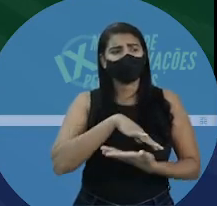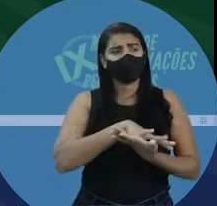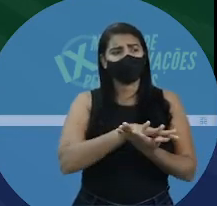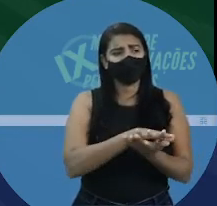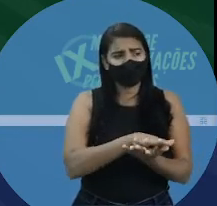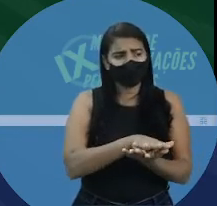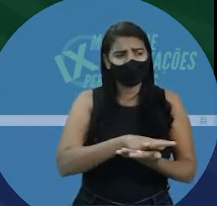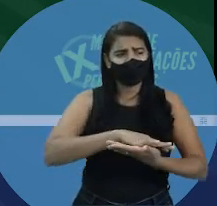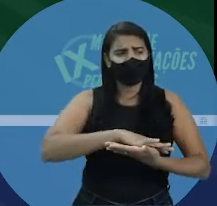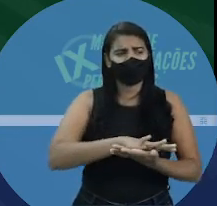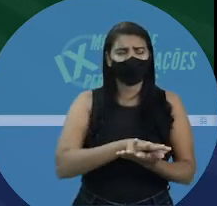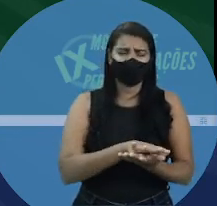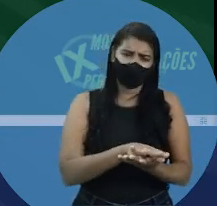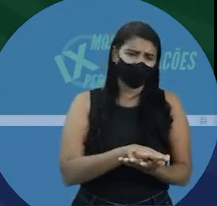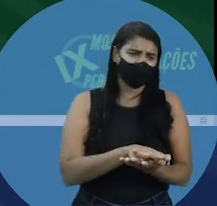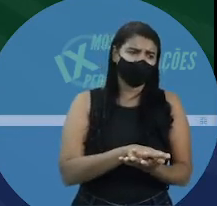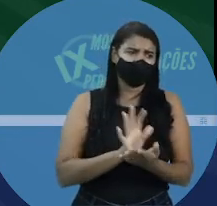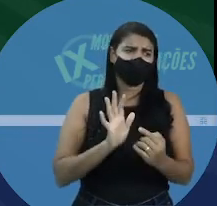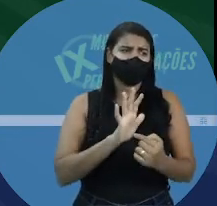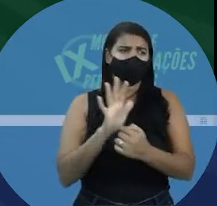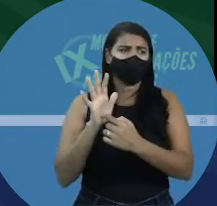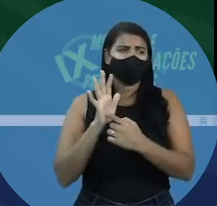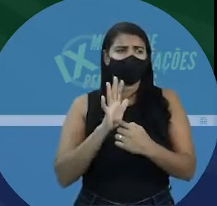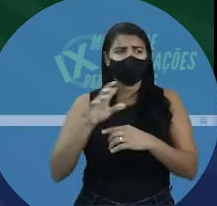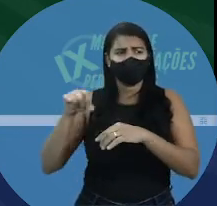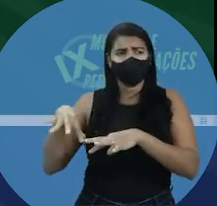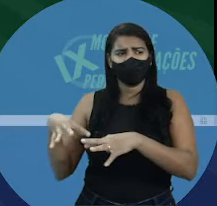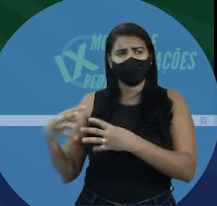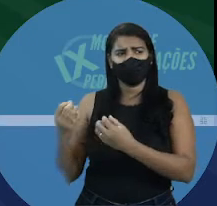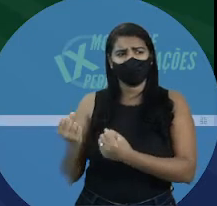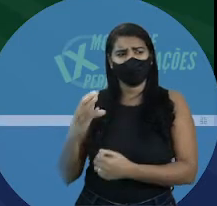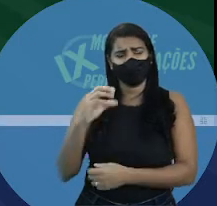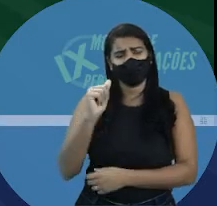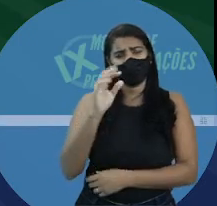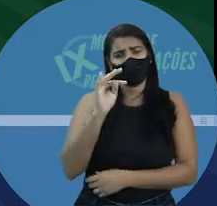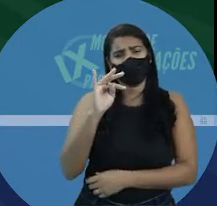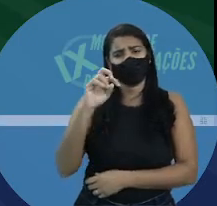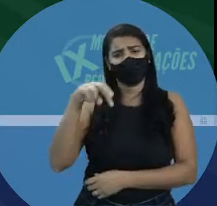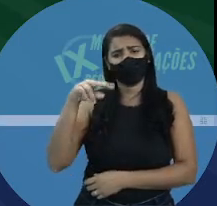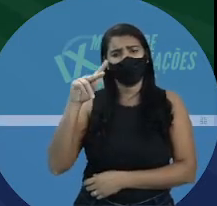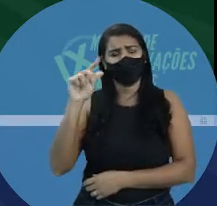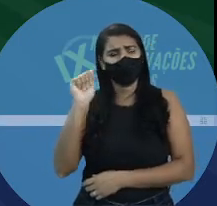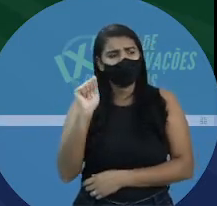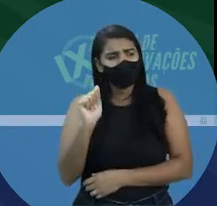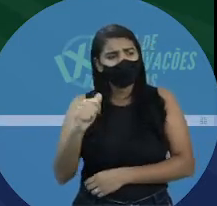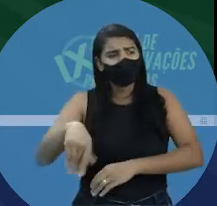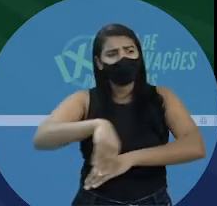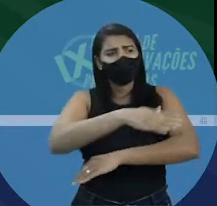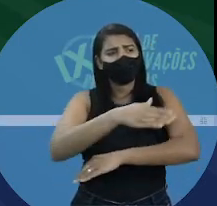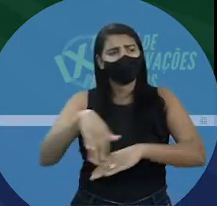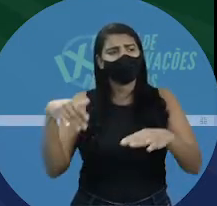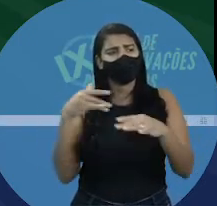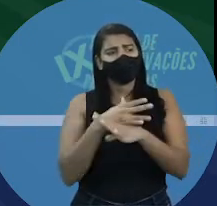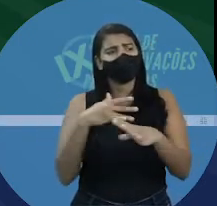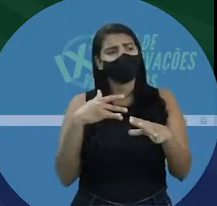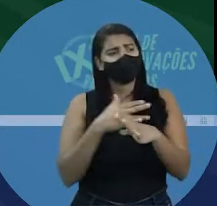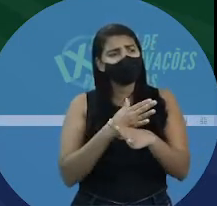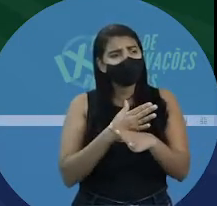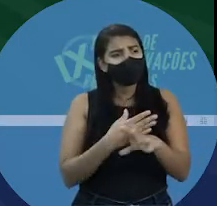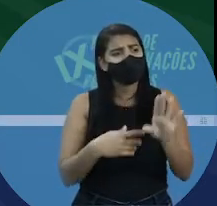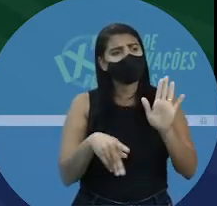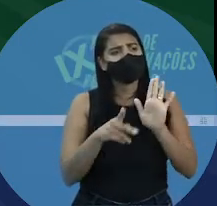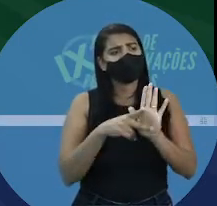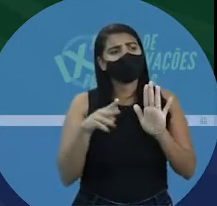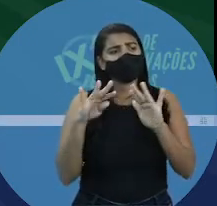ambientais, seja na caatinga, seja no ambiente da rua, da cidade, seja da própria